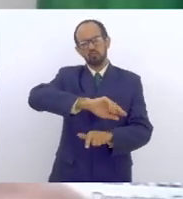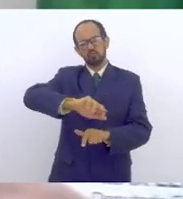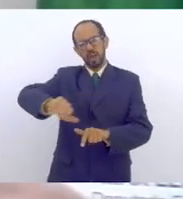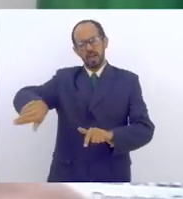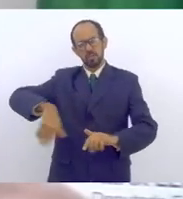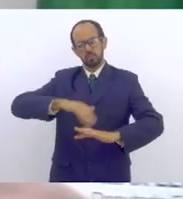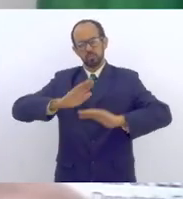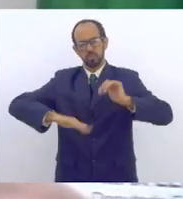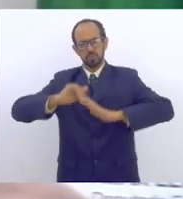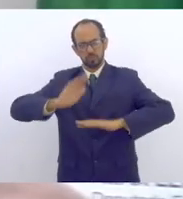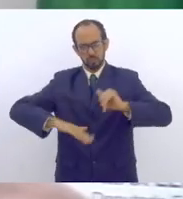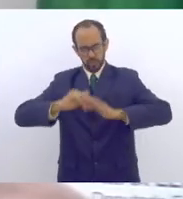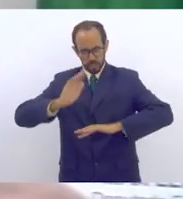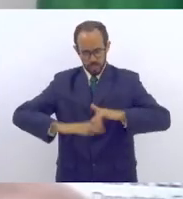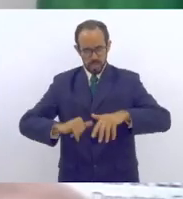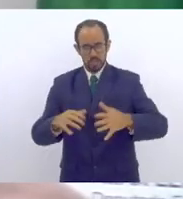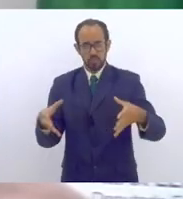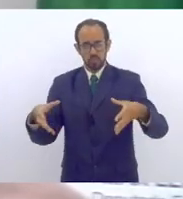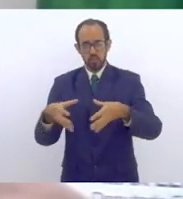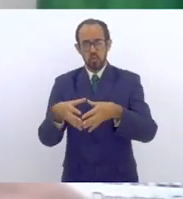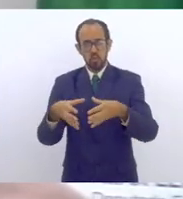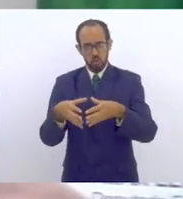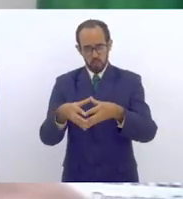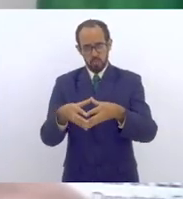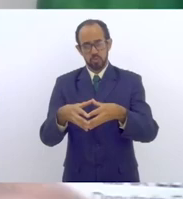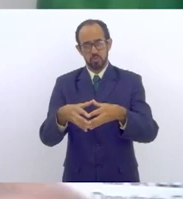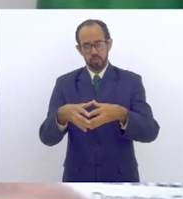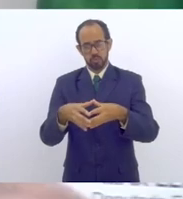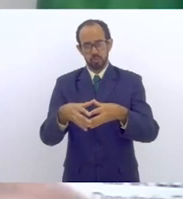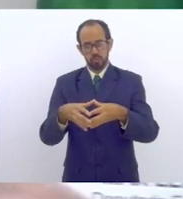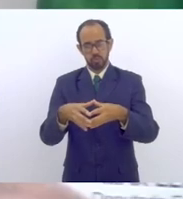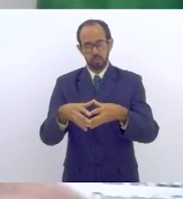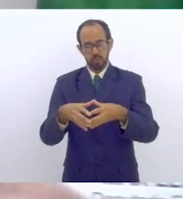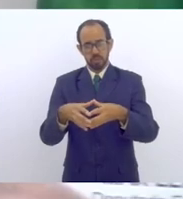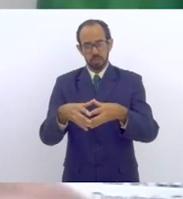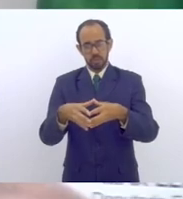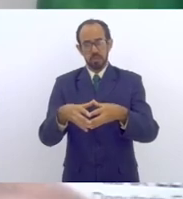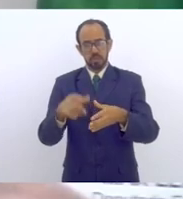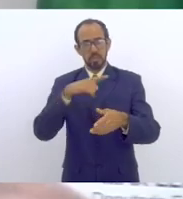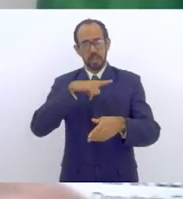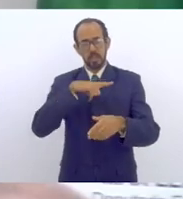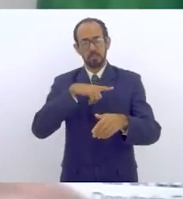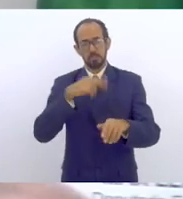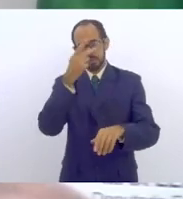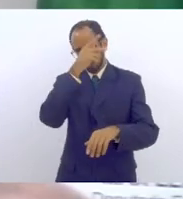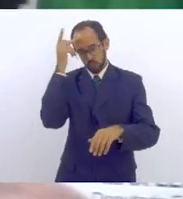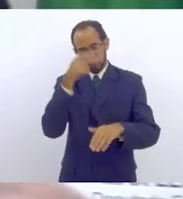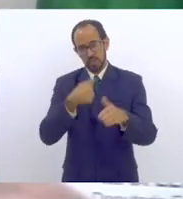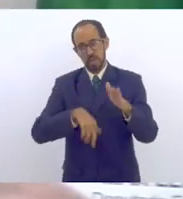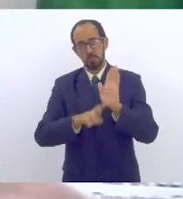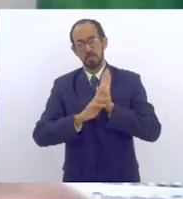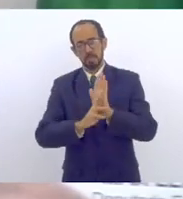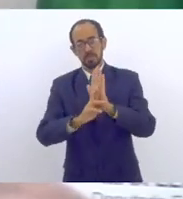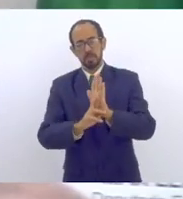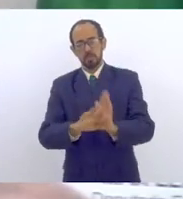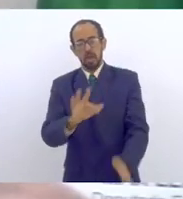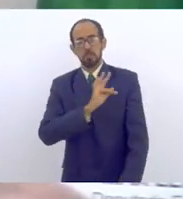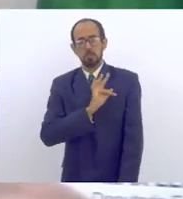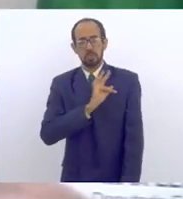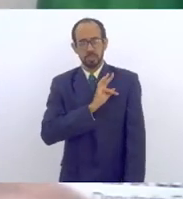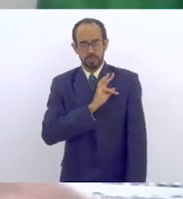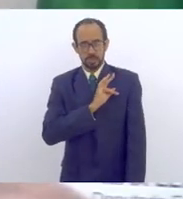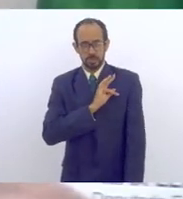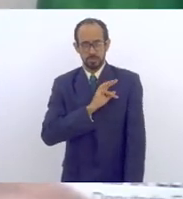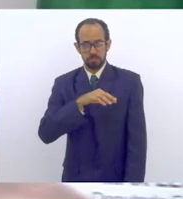toda uma categoria como aqui pessoas representando aqui a polícia militar